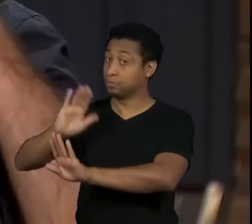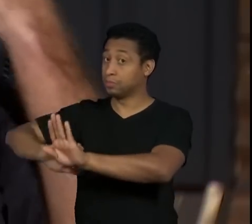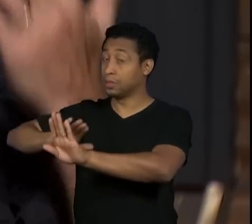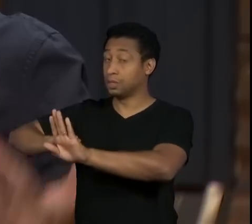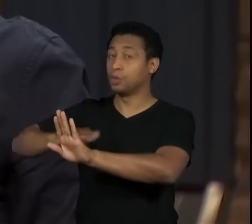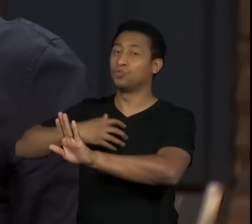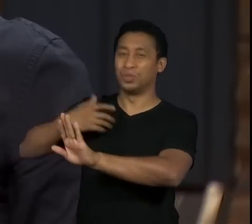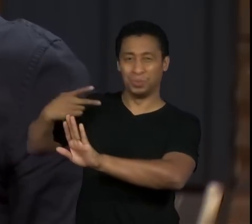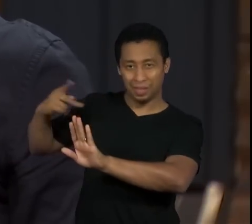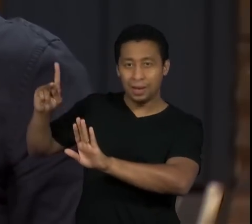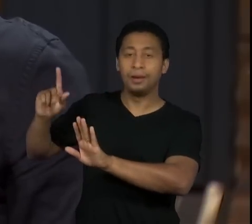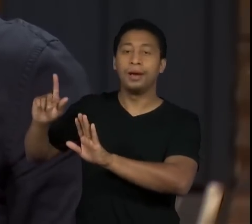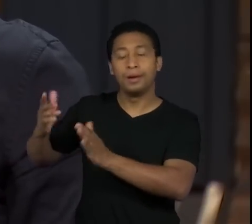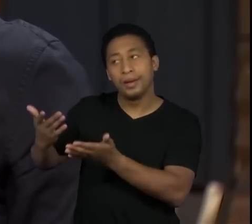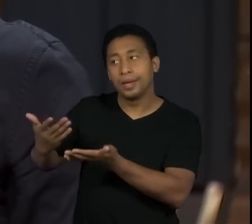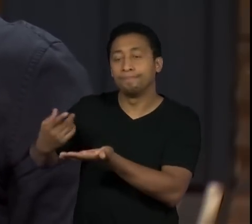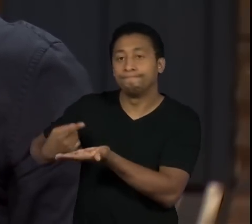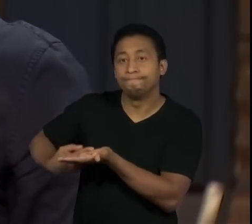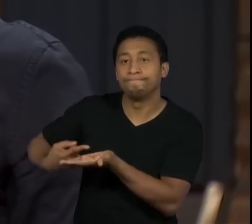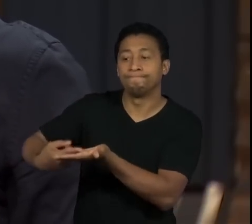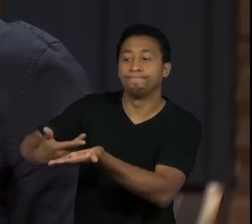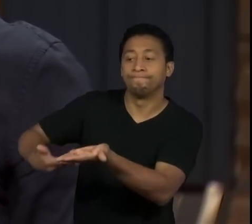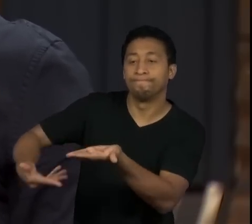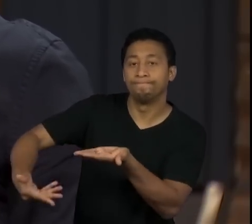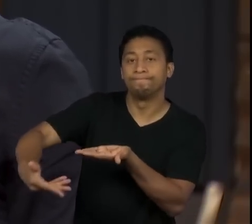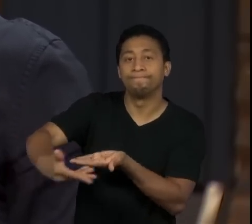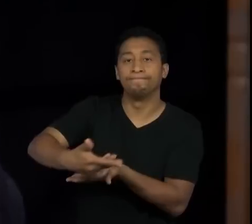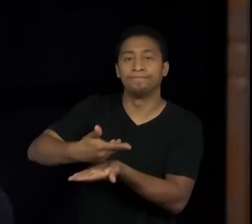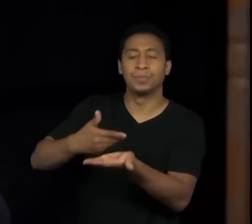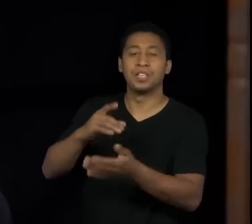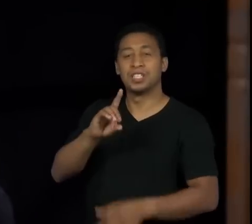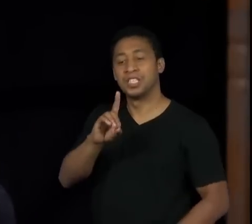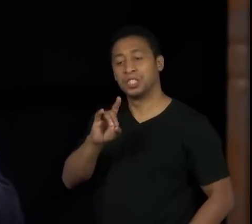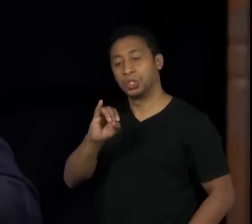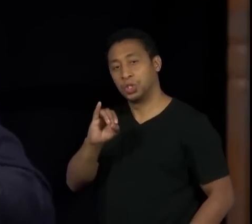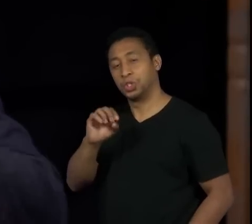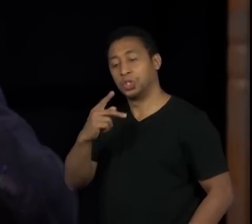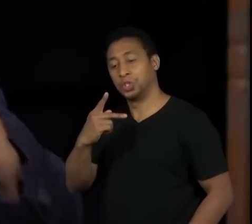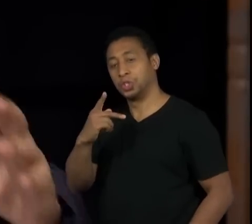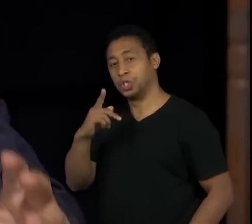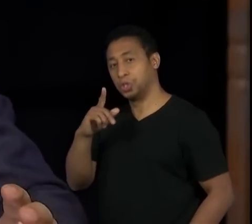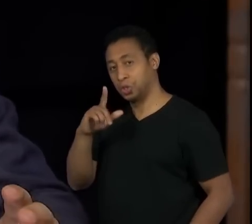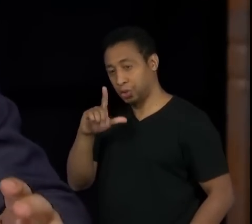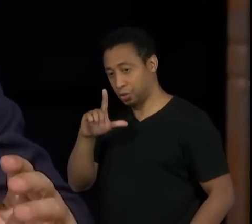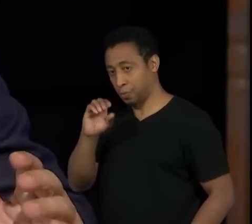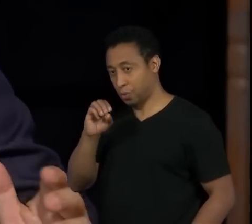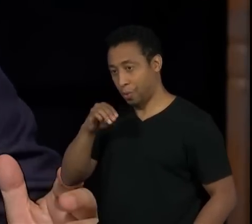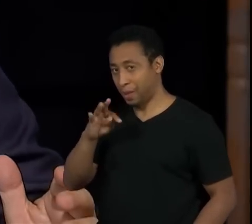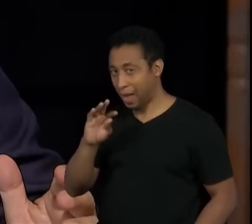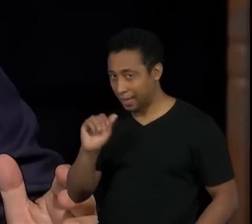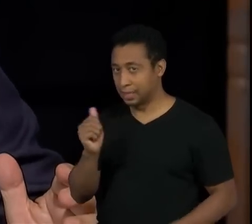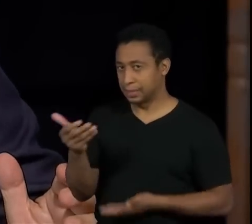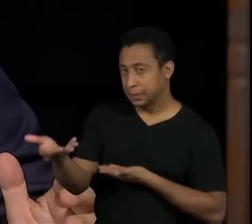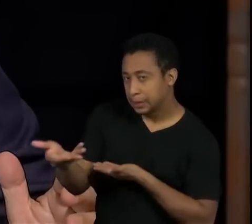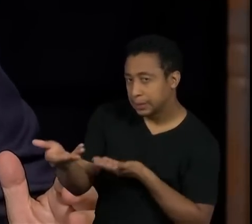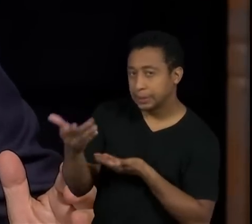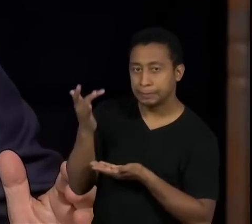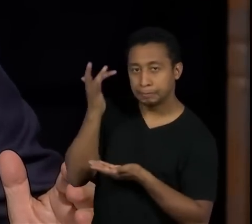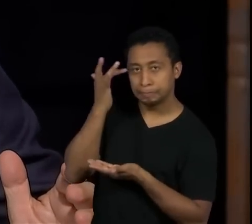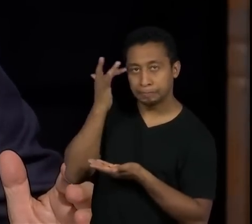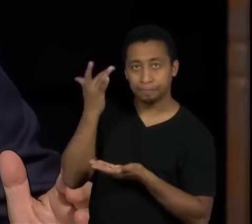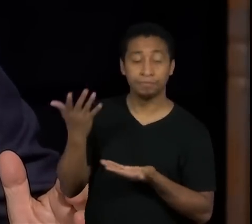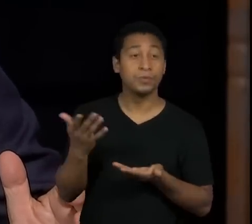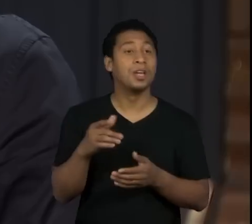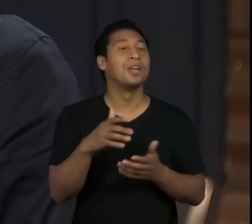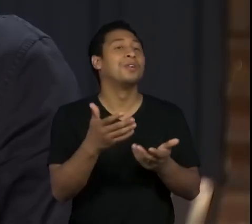um diplomata, né, por natureza. Eu estava esperando o seu mas isso não é uma boa